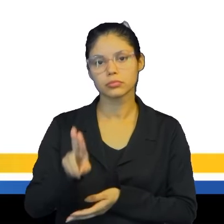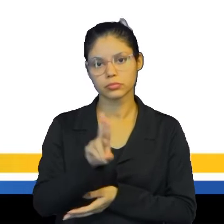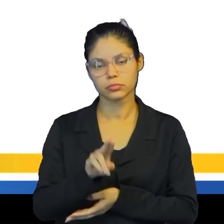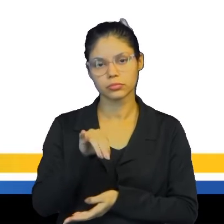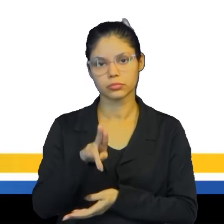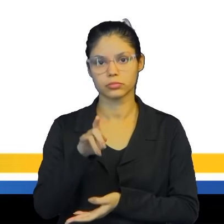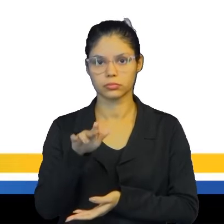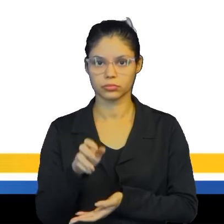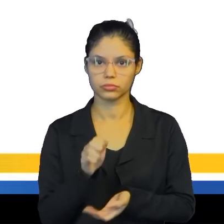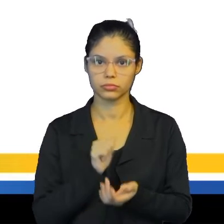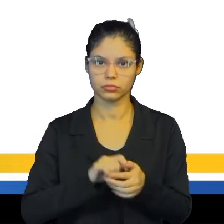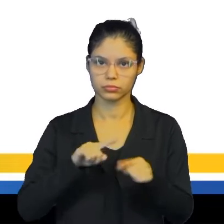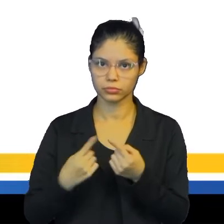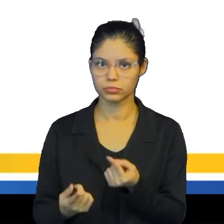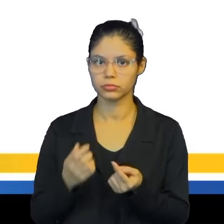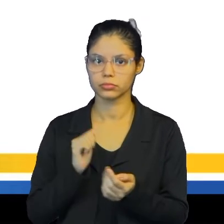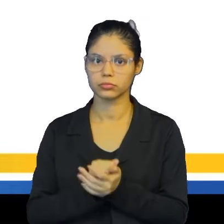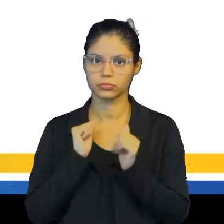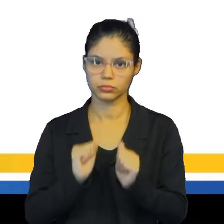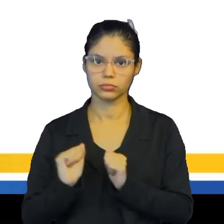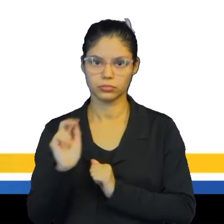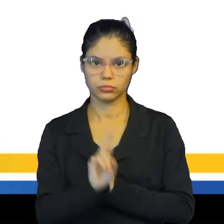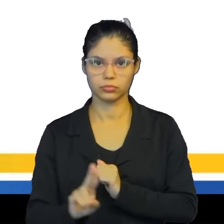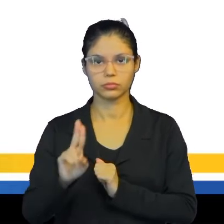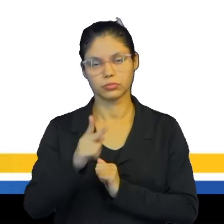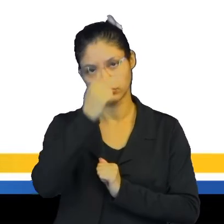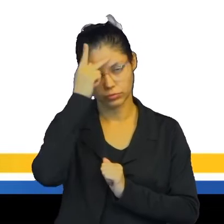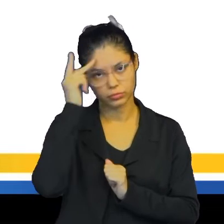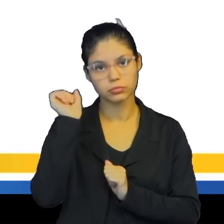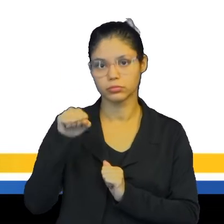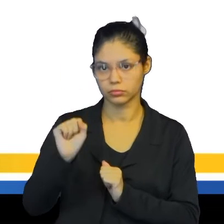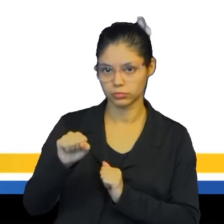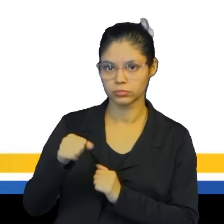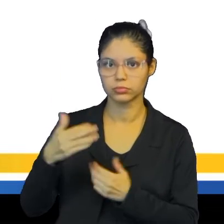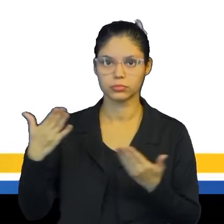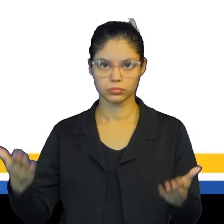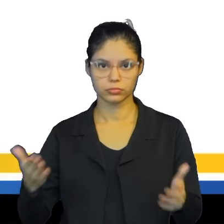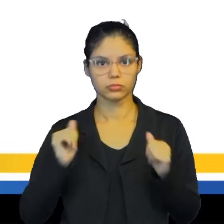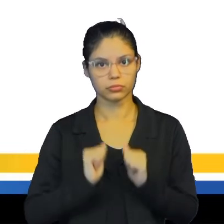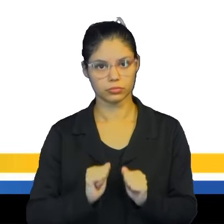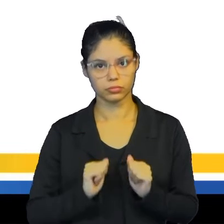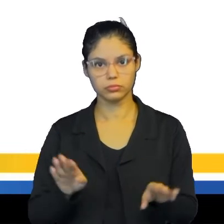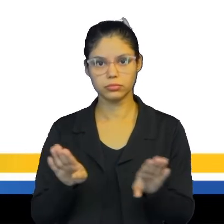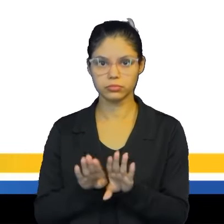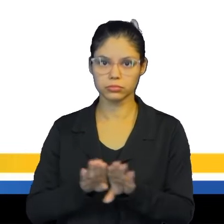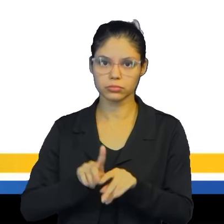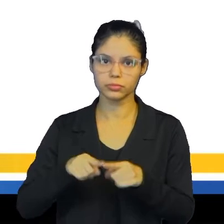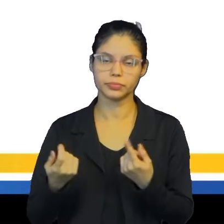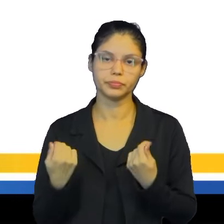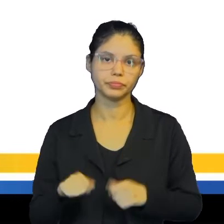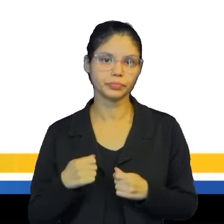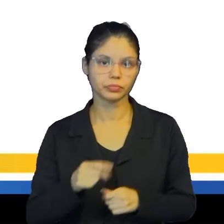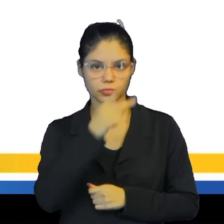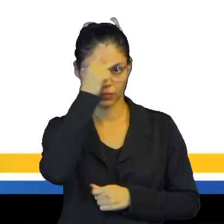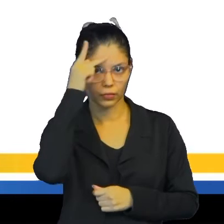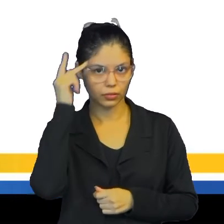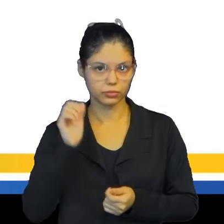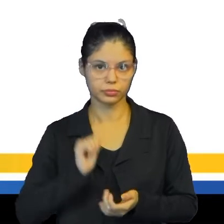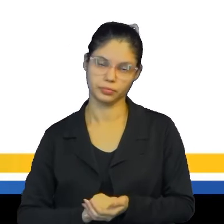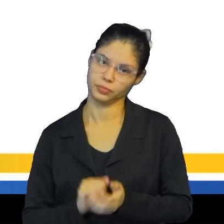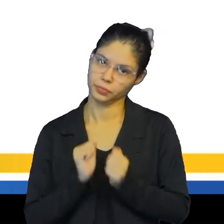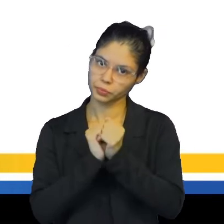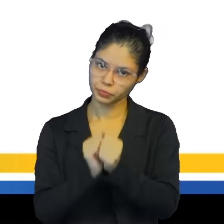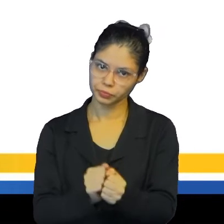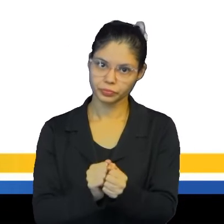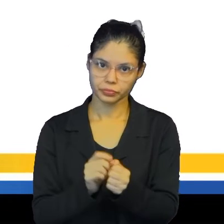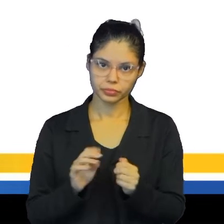utilizando o manequim. Mas ele pode utilizar na pessoa? Sim, também. Mas aí ele precisa de uma pessoa que fique ali com